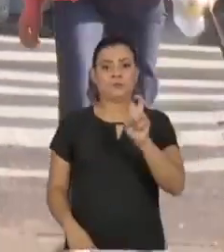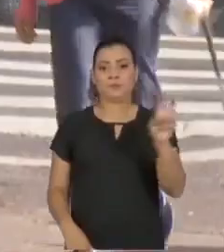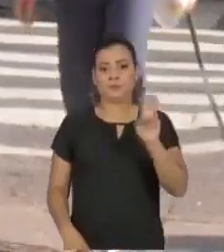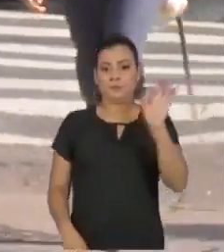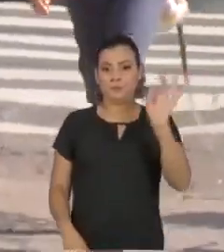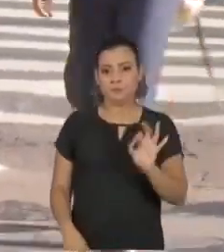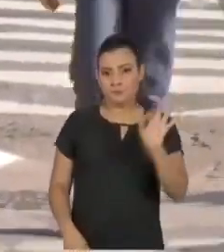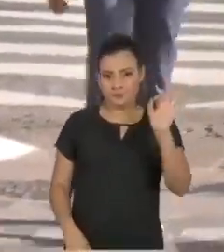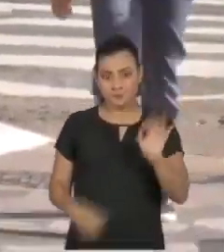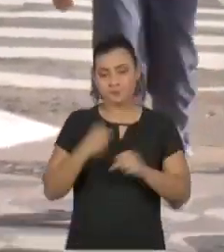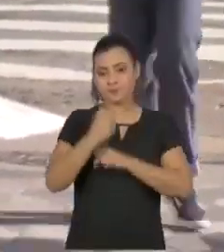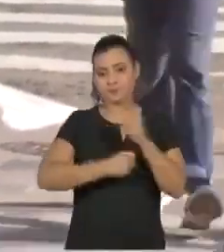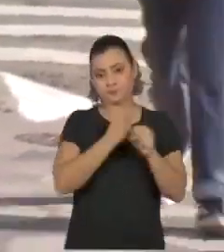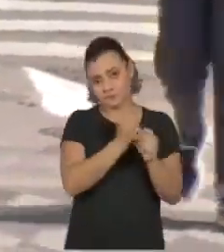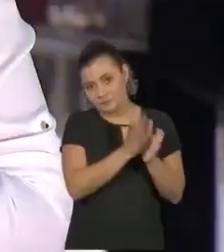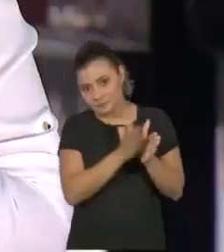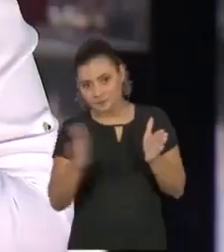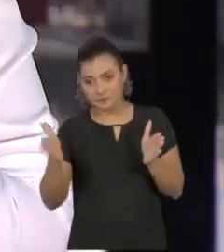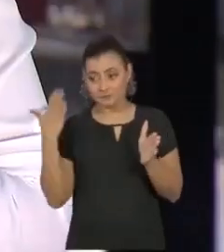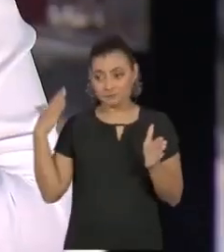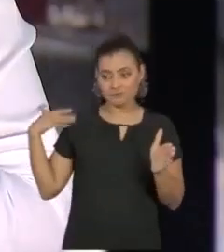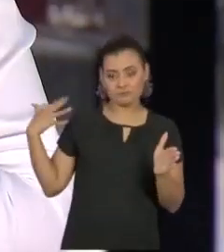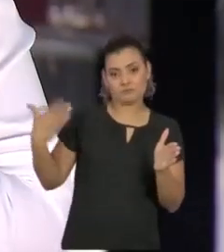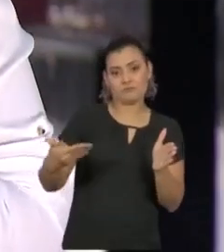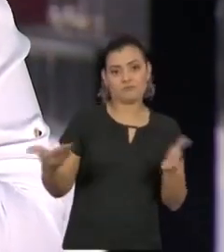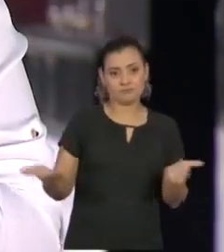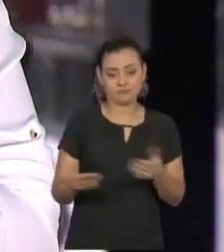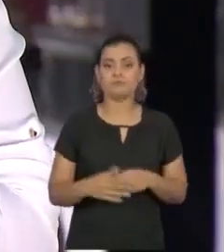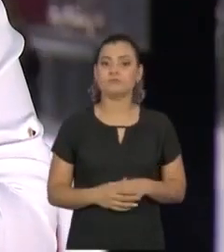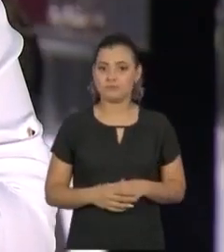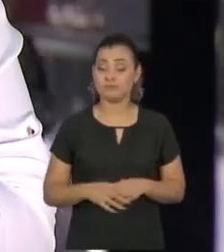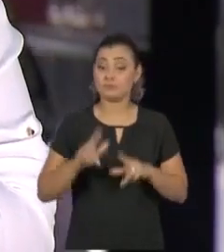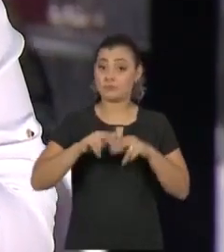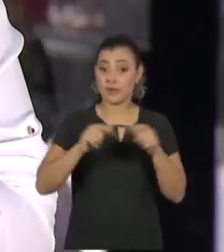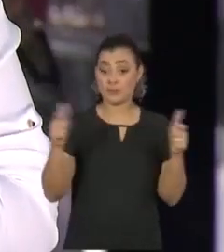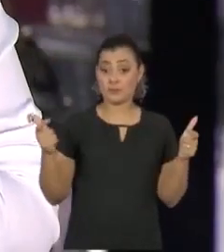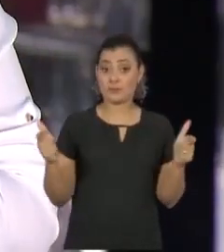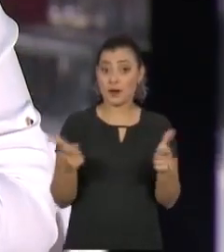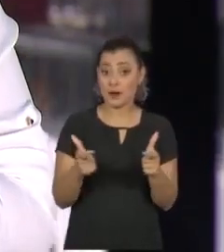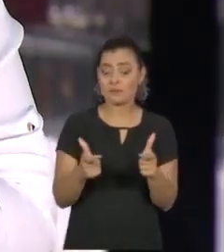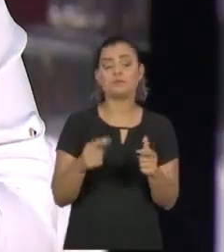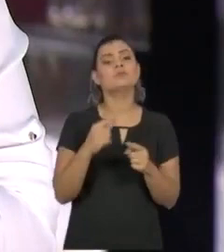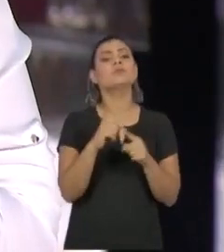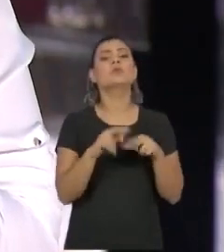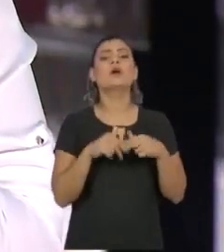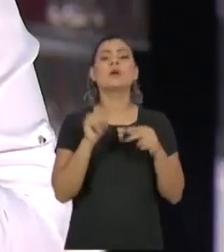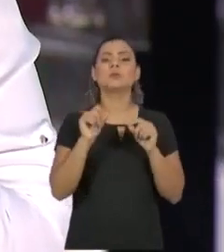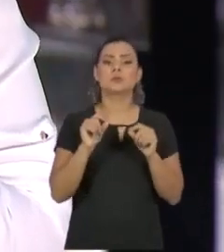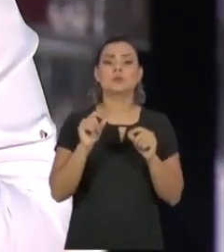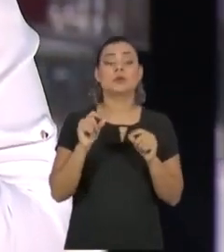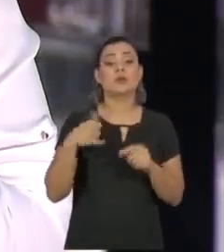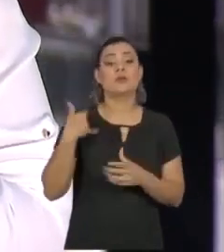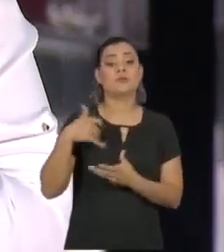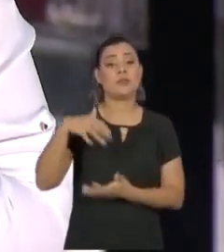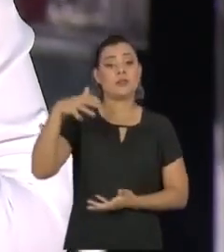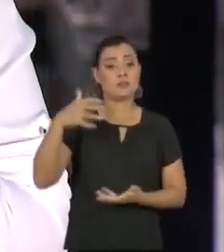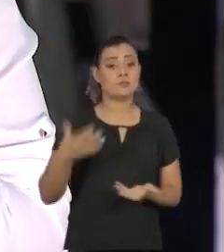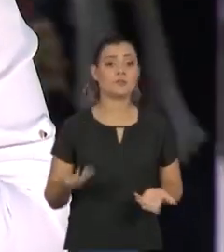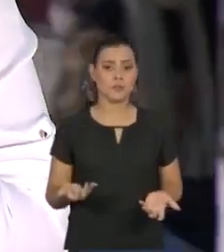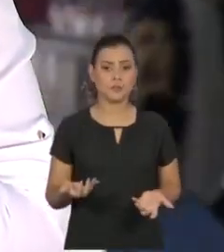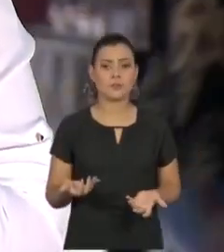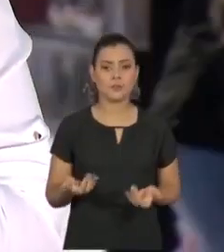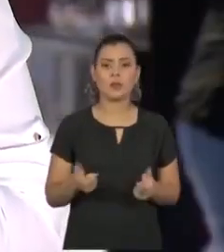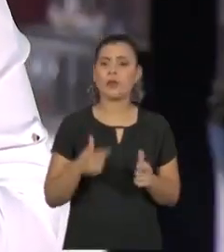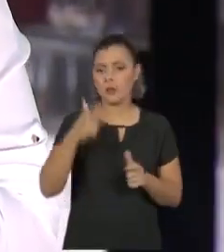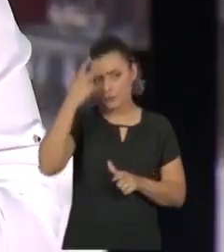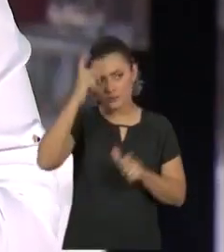0,55% ao ano na última década. Essa desaceleração tem como resultado um importante processo de envelhecimento. A média